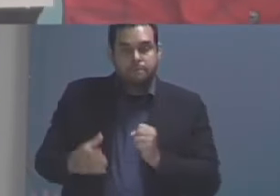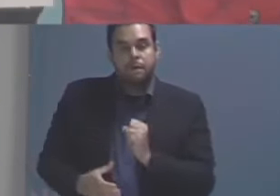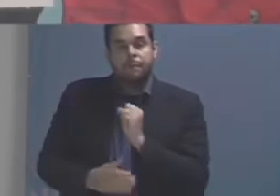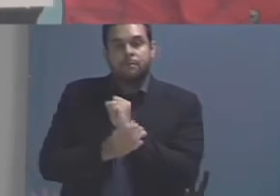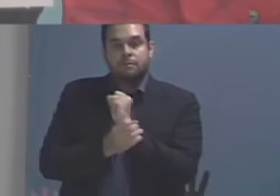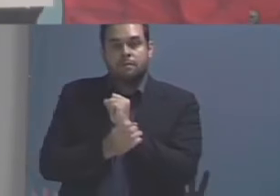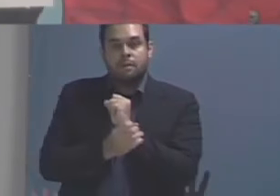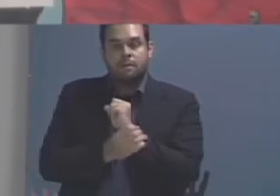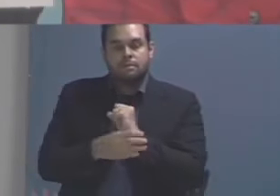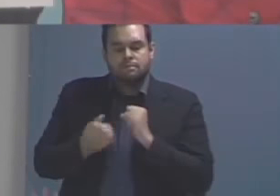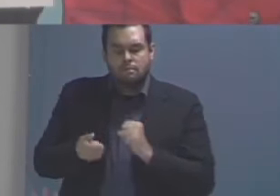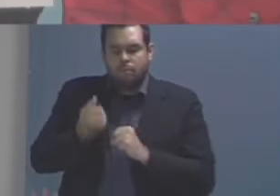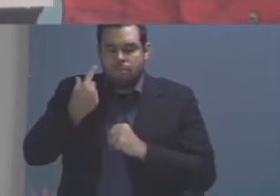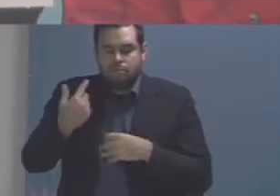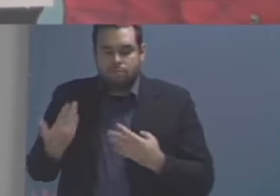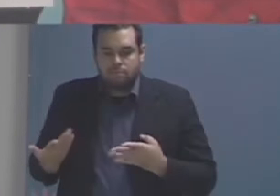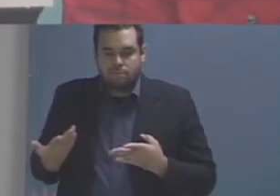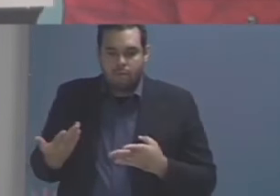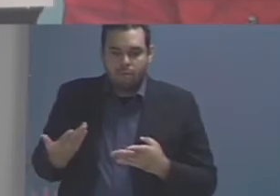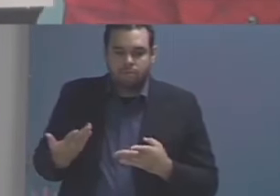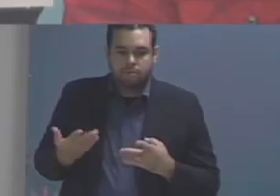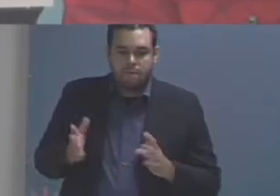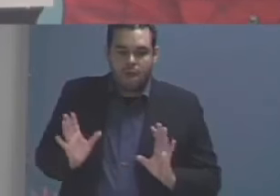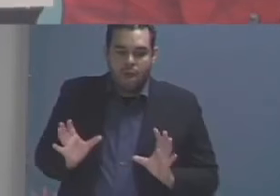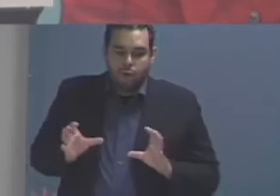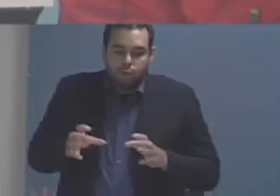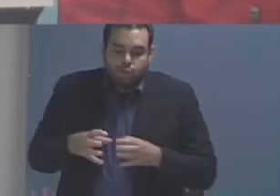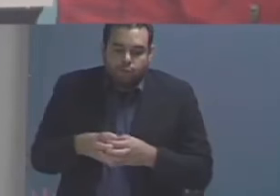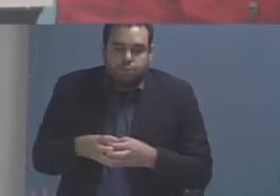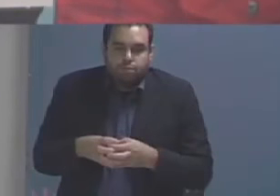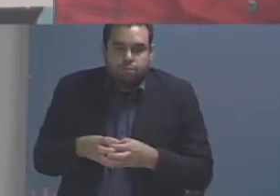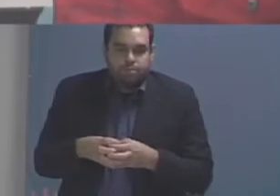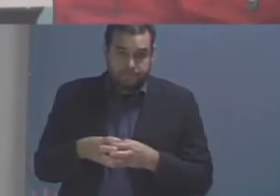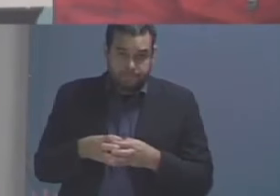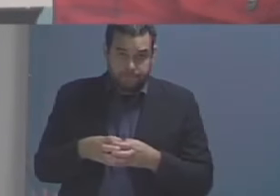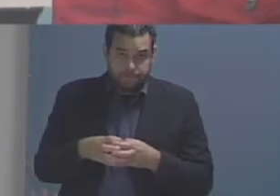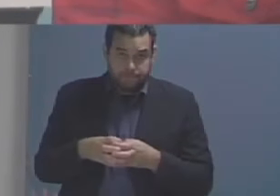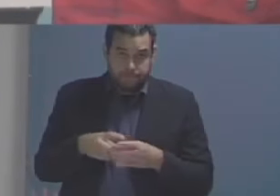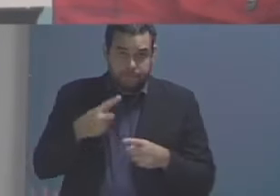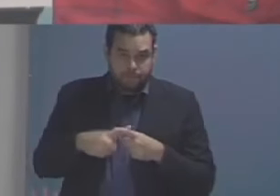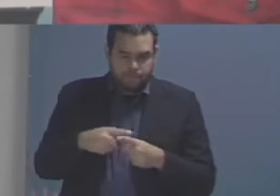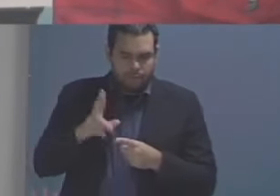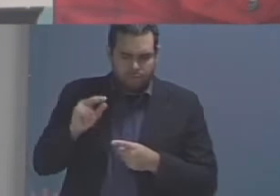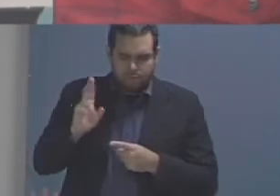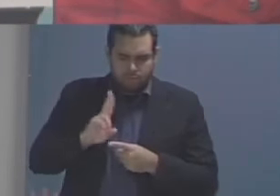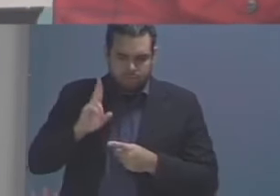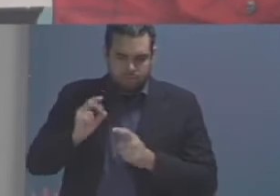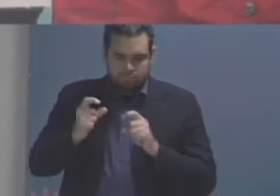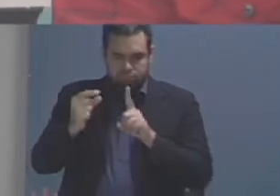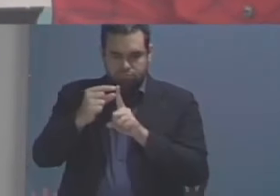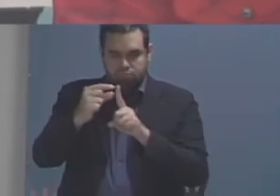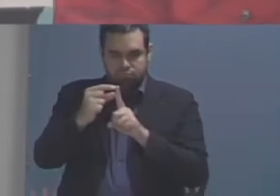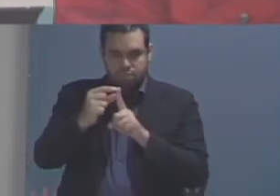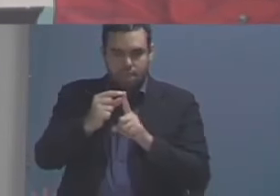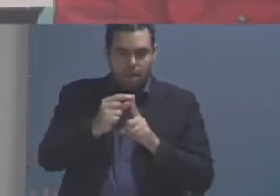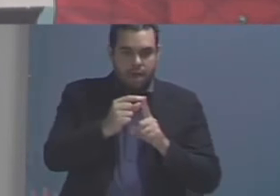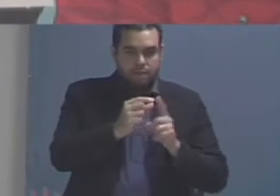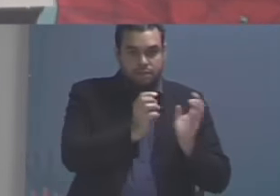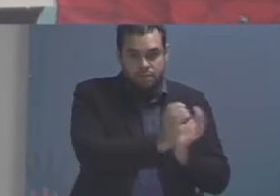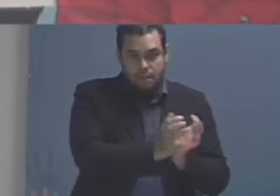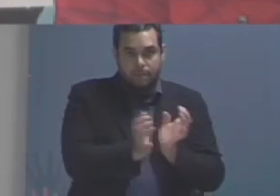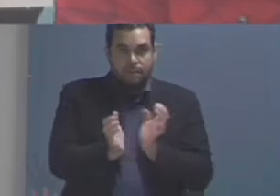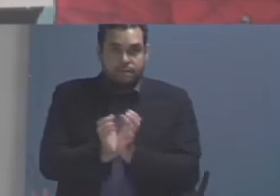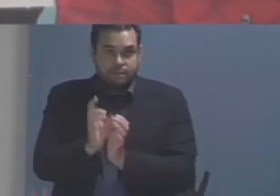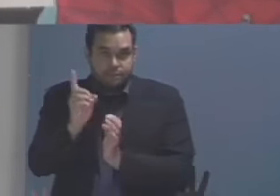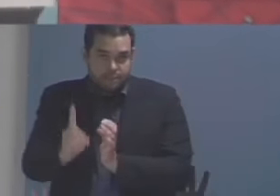por exemplo, me espanta muito essa unidade, né? A gente, quando fala, talvez, eu nunca usei essa expressão de que a chapa é isso e aquilo, é de direita